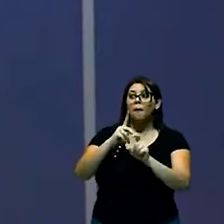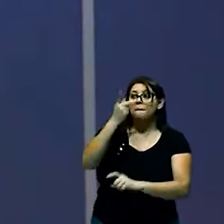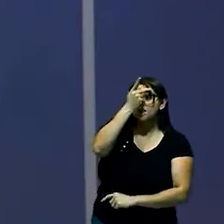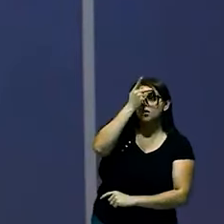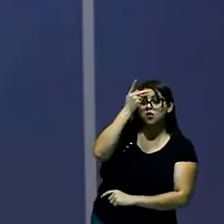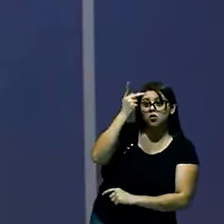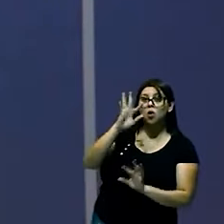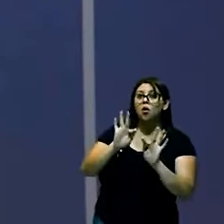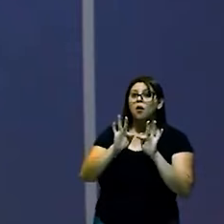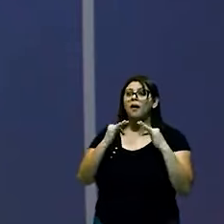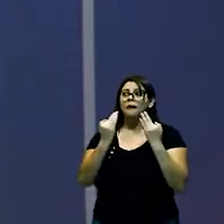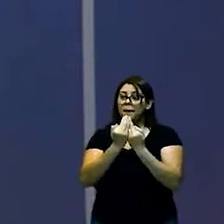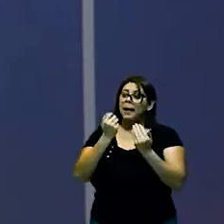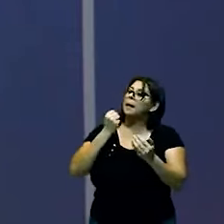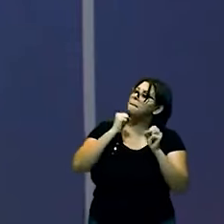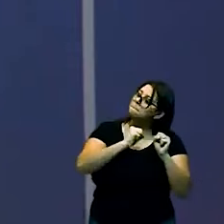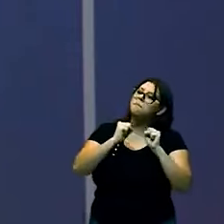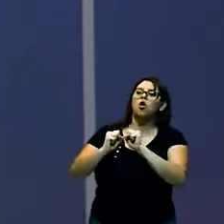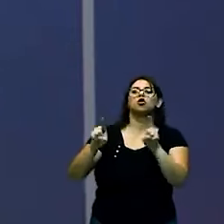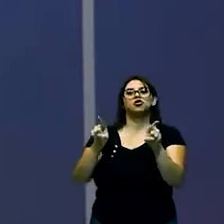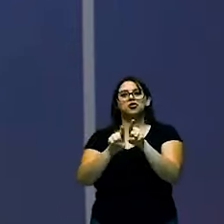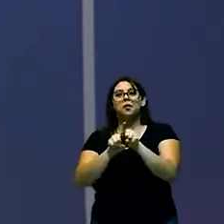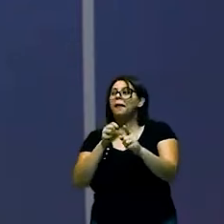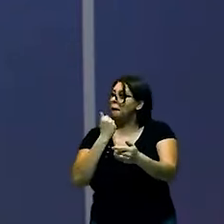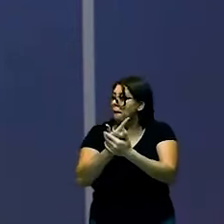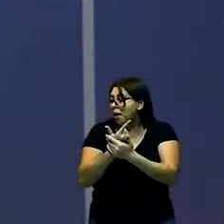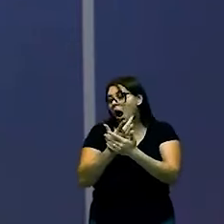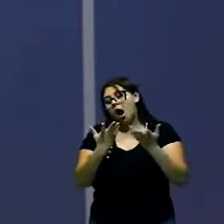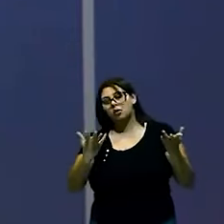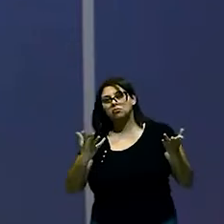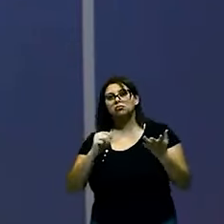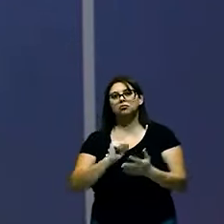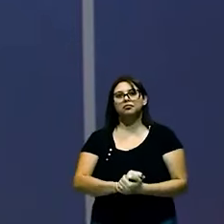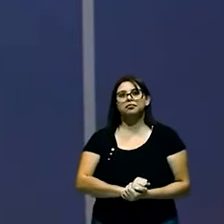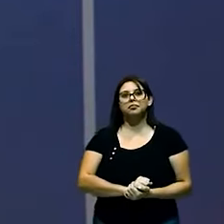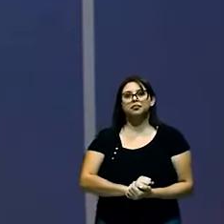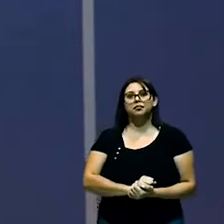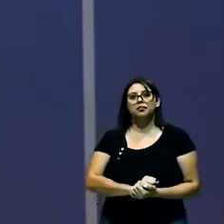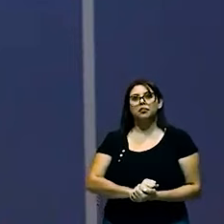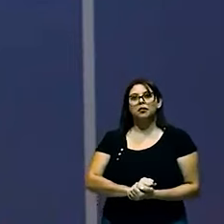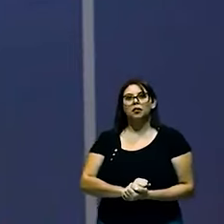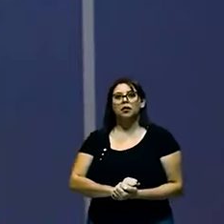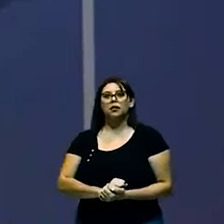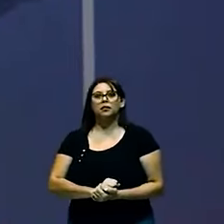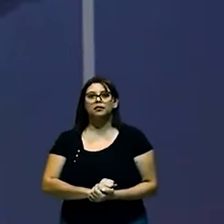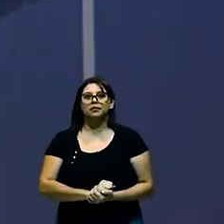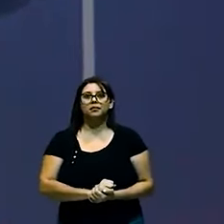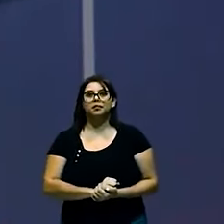Você pode comprar uma por ele também, de qualquer época, né? E o Tetzel saía dizendo,